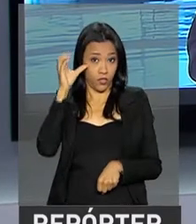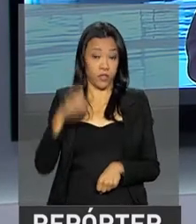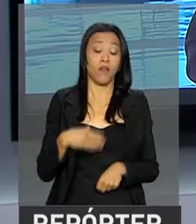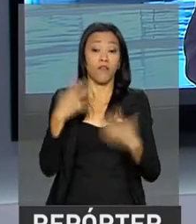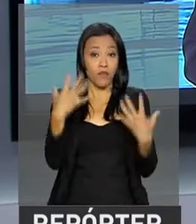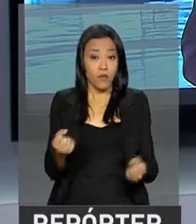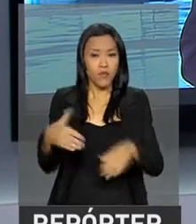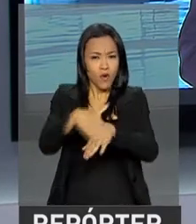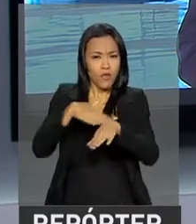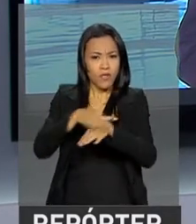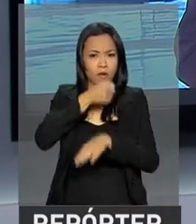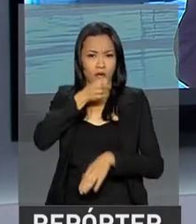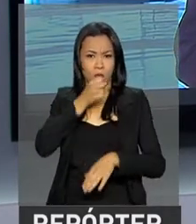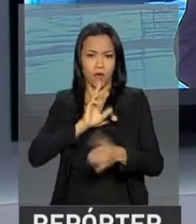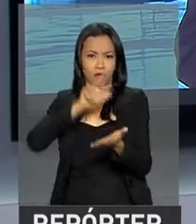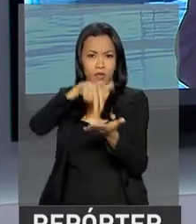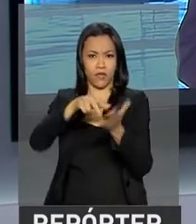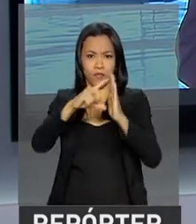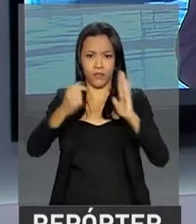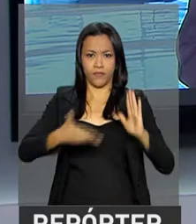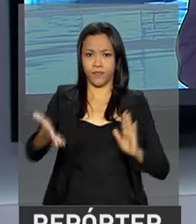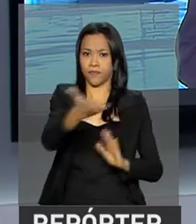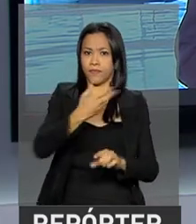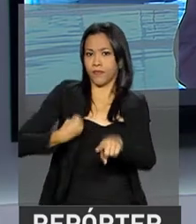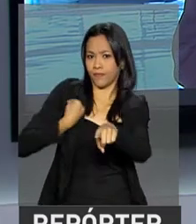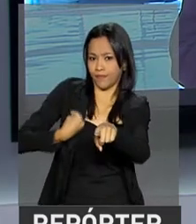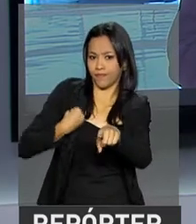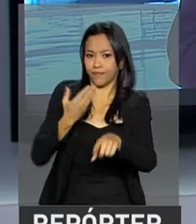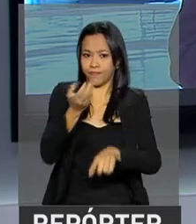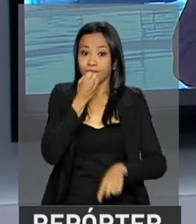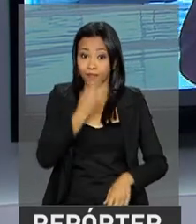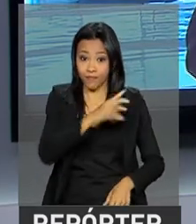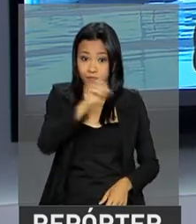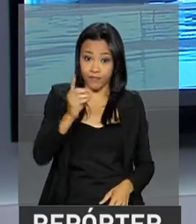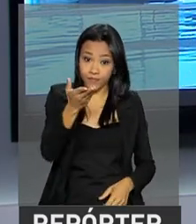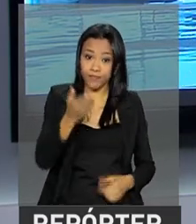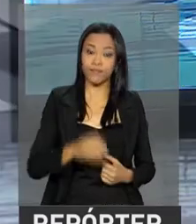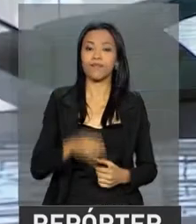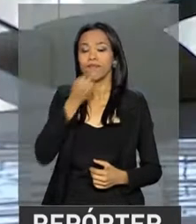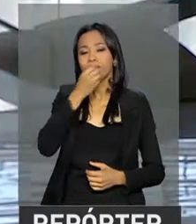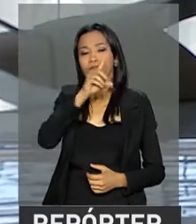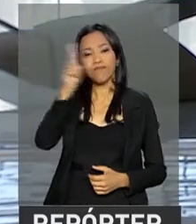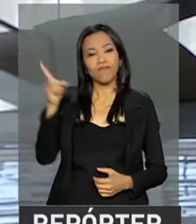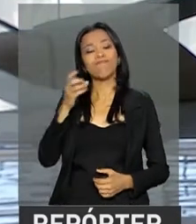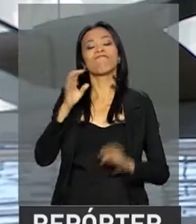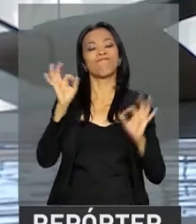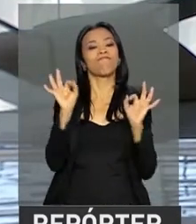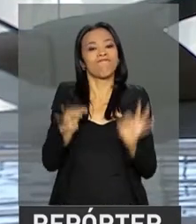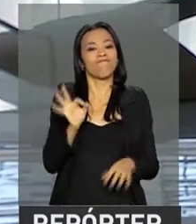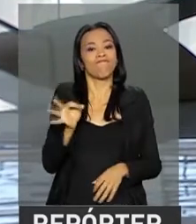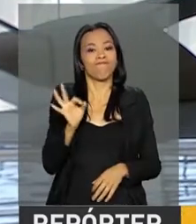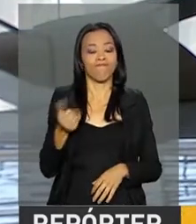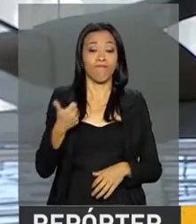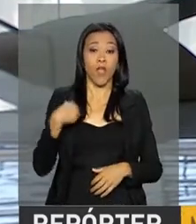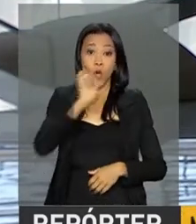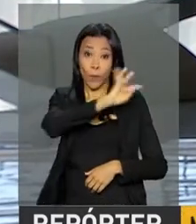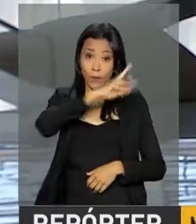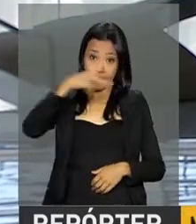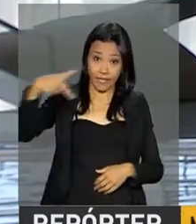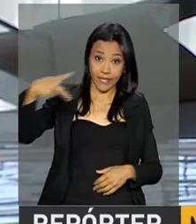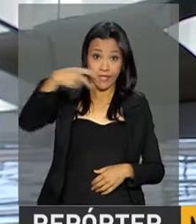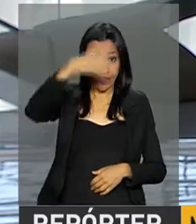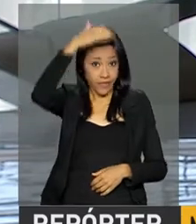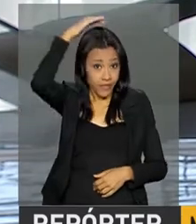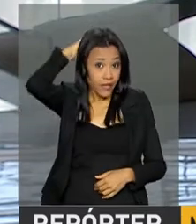no Palácio do Planalto e tem mais informações. Bom dia, Mara. Bom dia, Carolina. Bom dia a todos. É isso mesmo, Carolina. O presidente